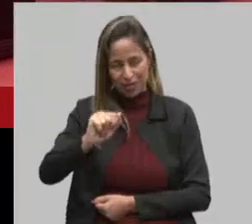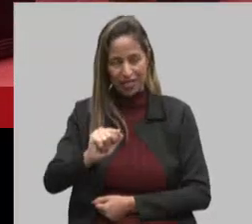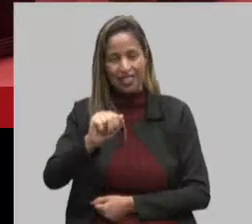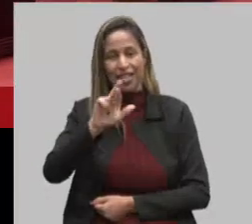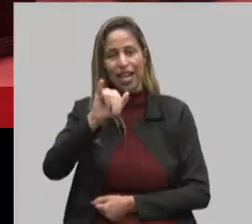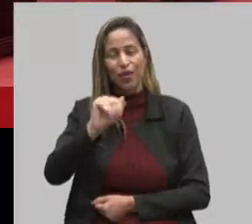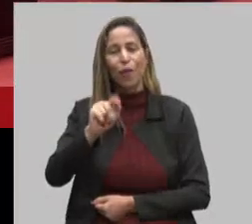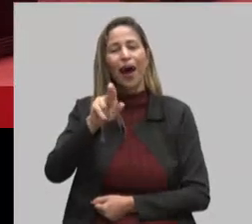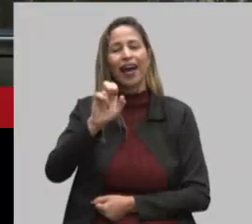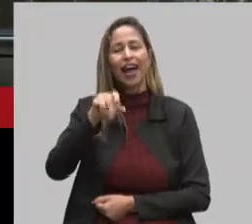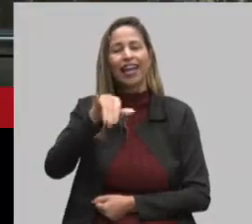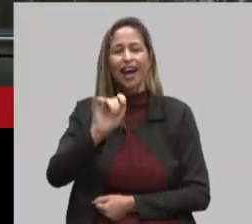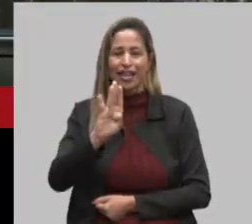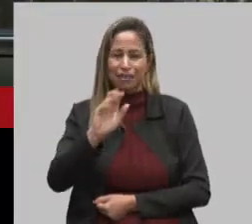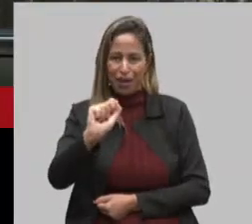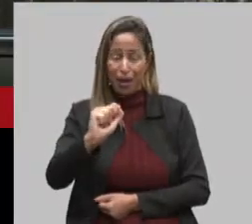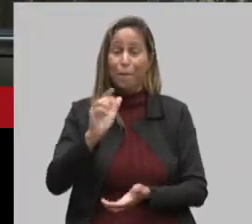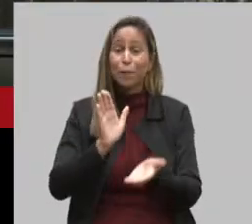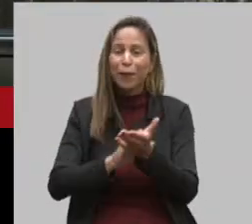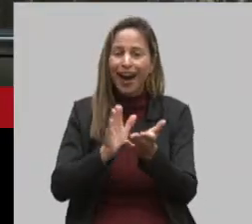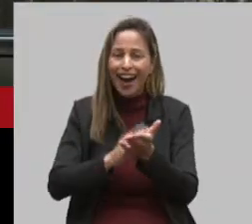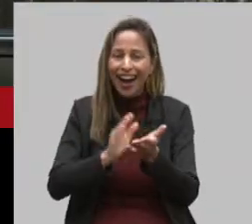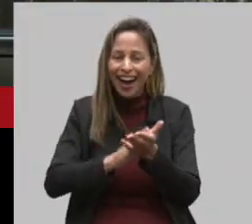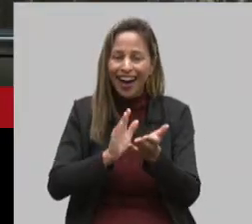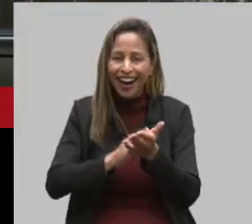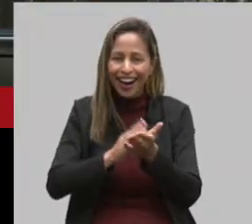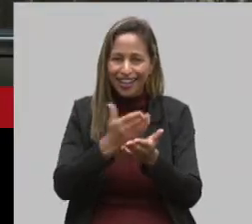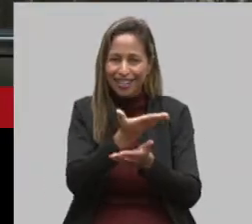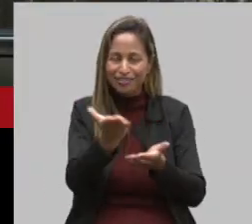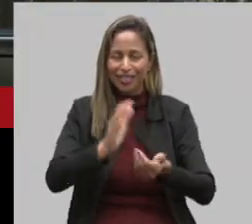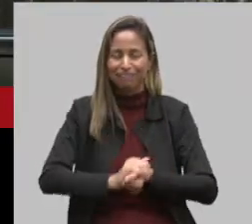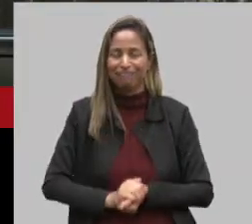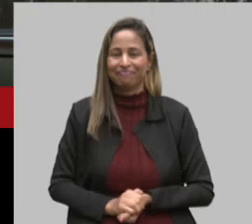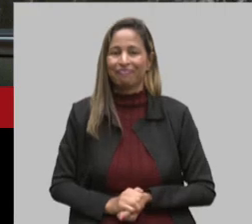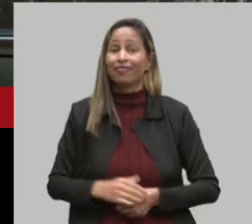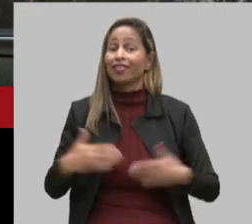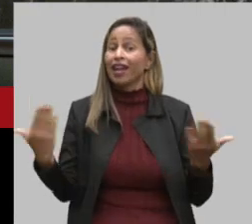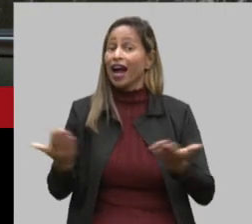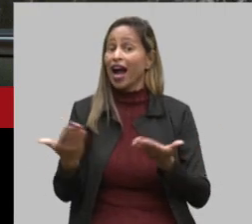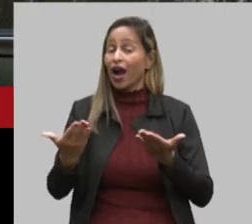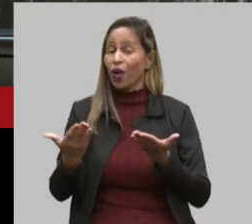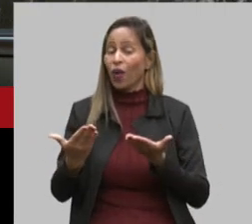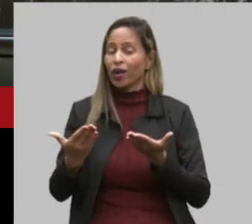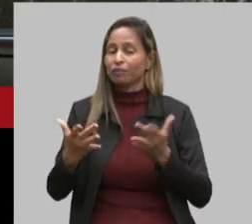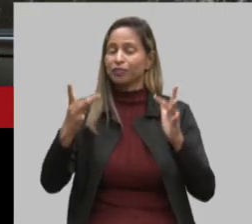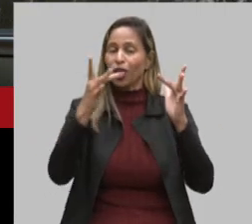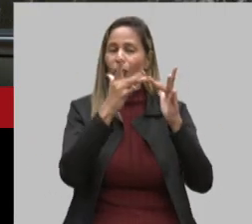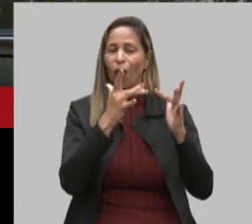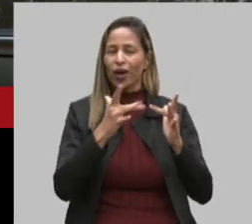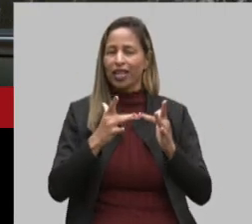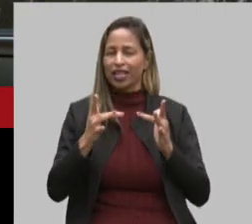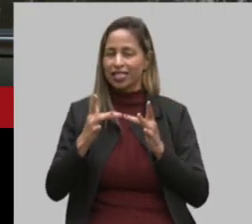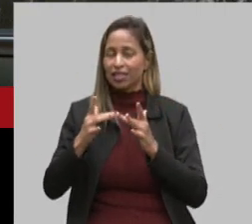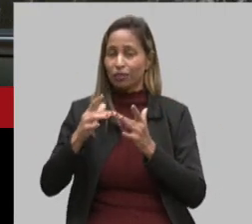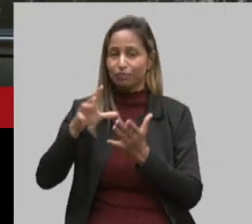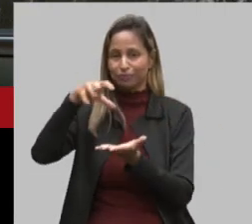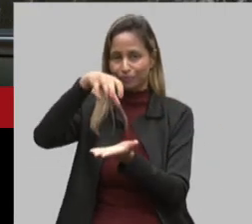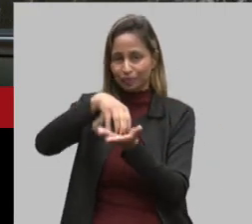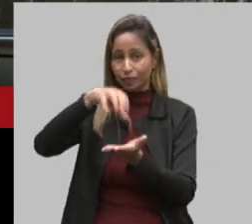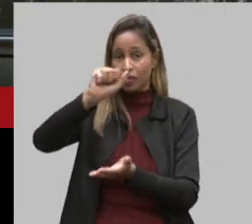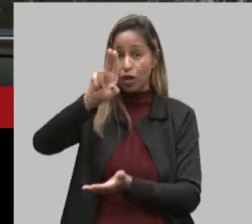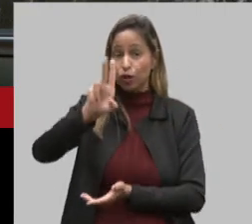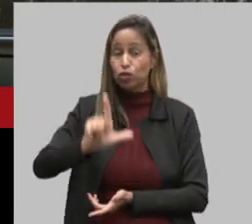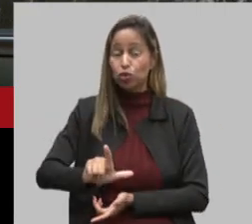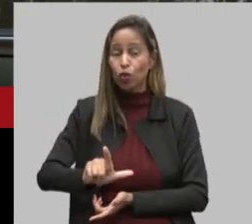muito bem agora a Polo Conexão Sul a